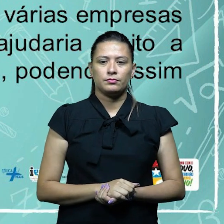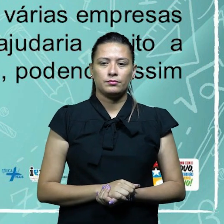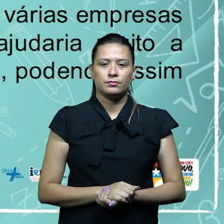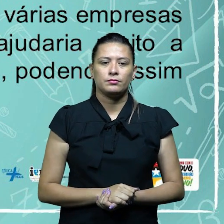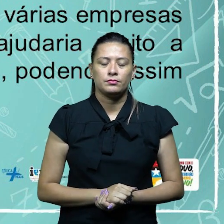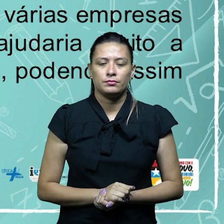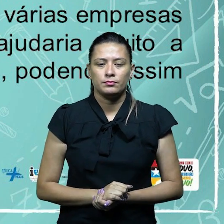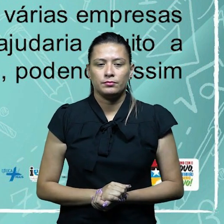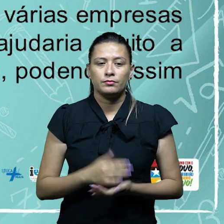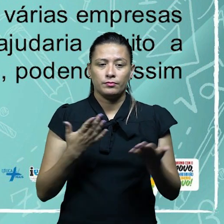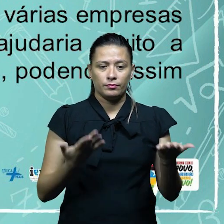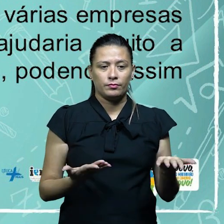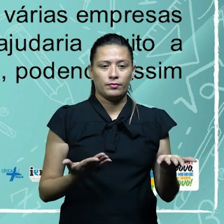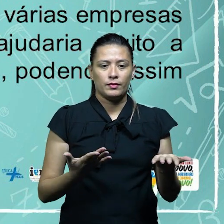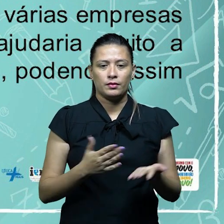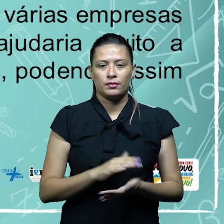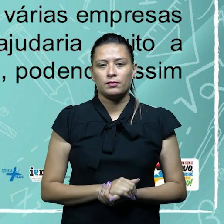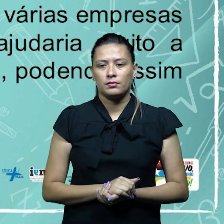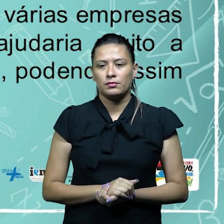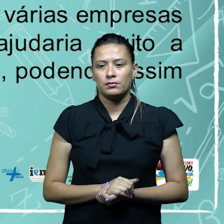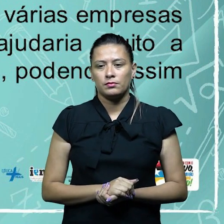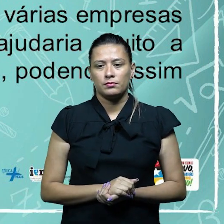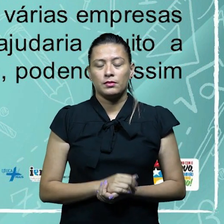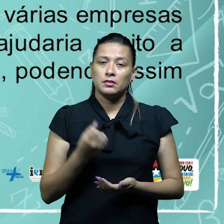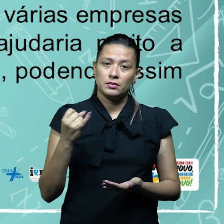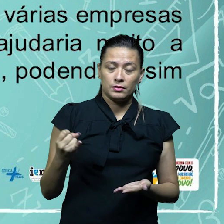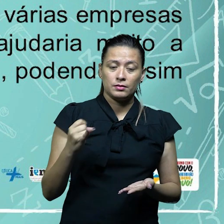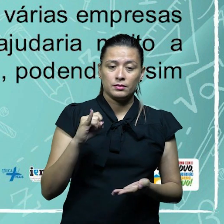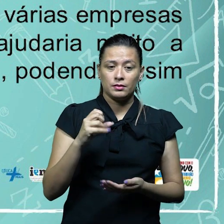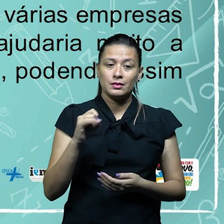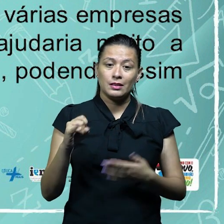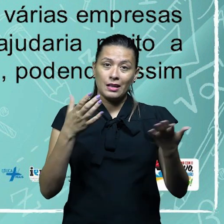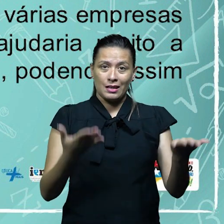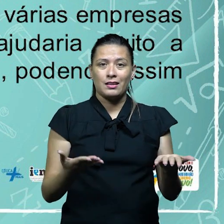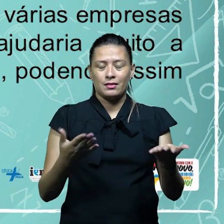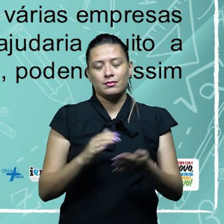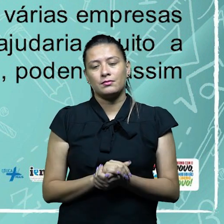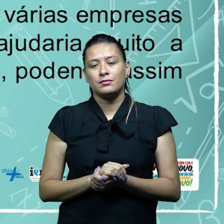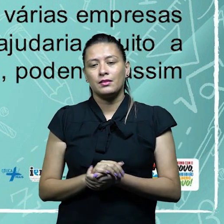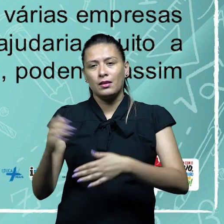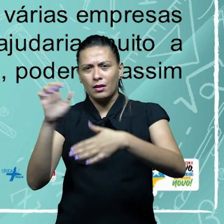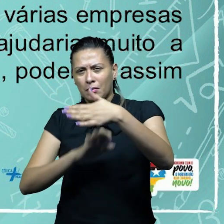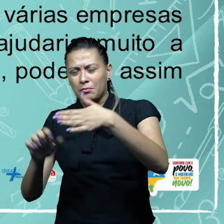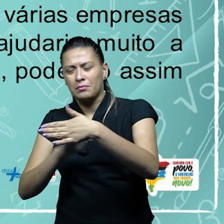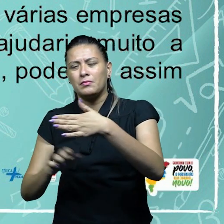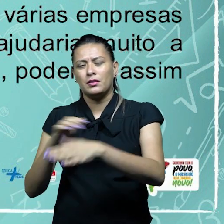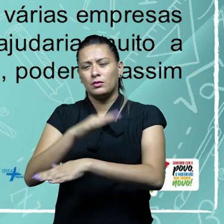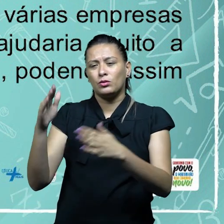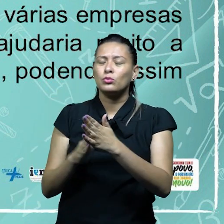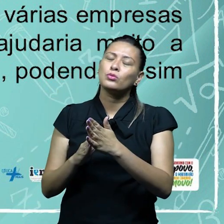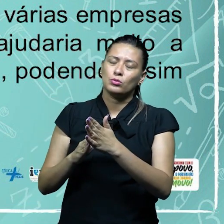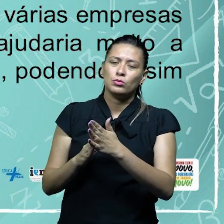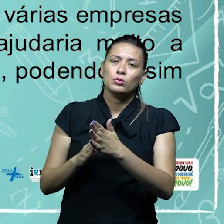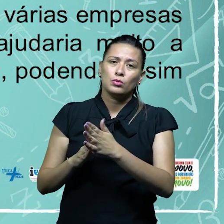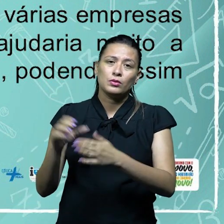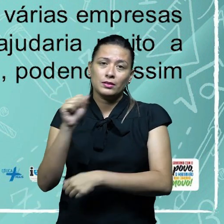várias empresas por toda a cidade de São Luís, e a bicicleta ajudaria muito a economizar tempo de ir de uma empresa a outra,